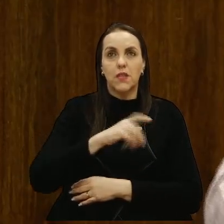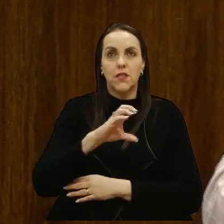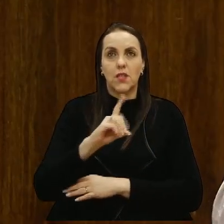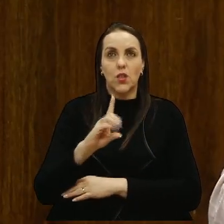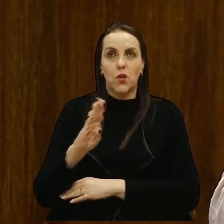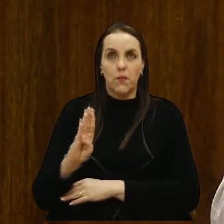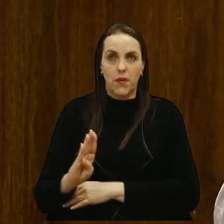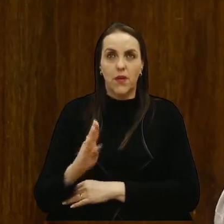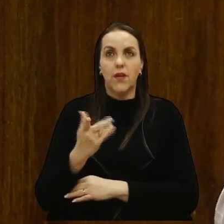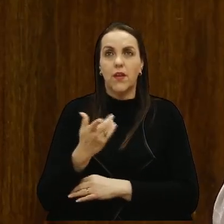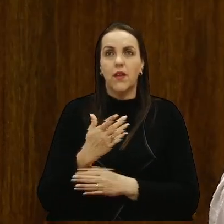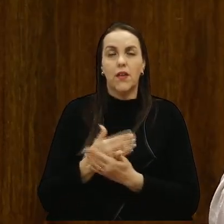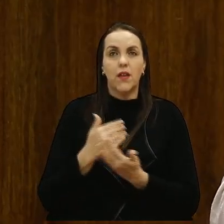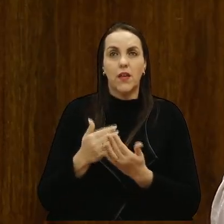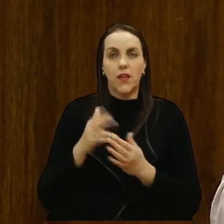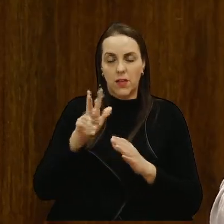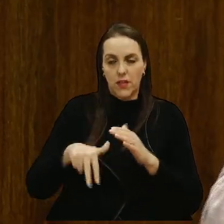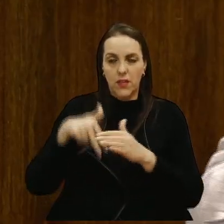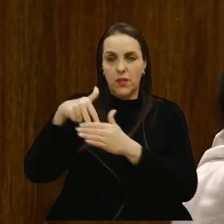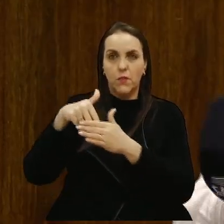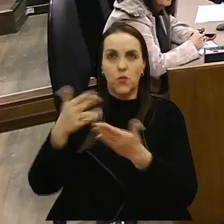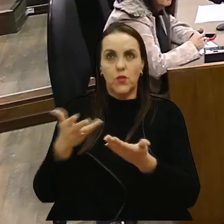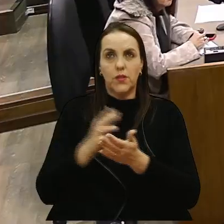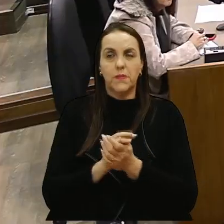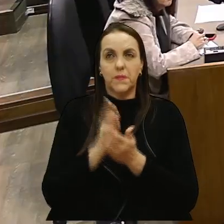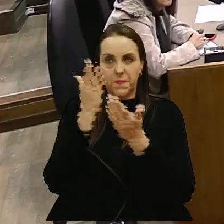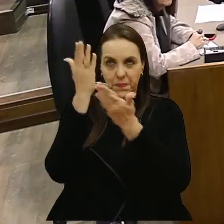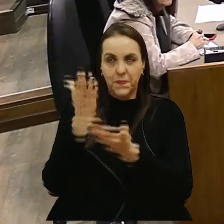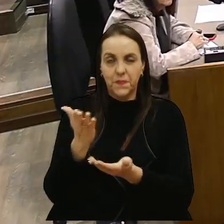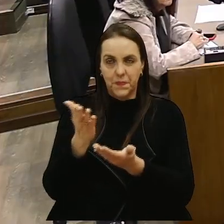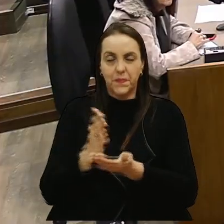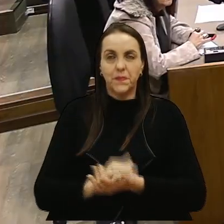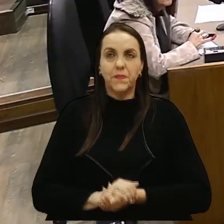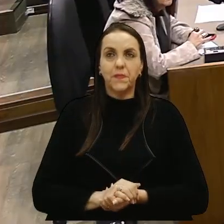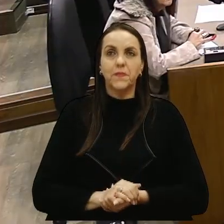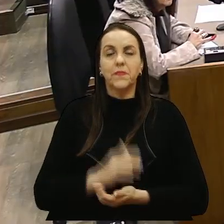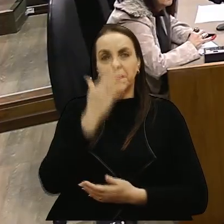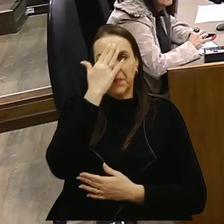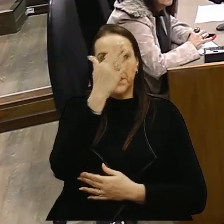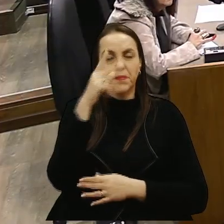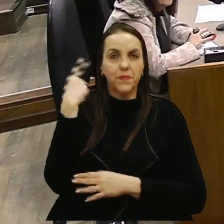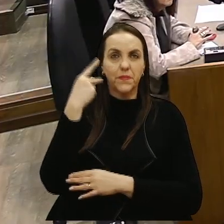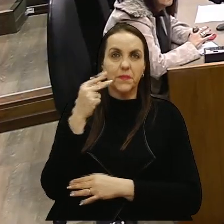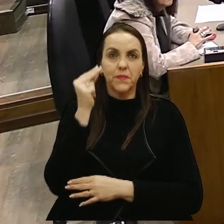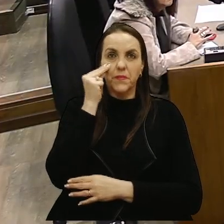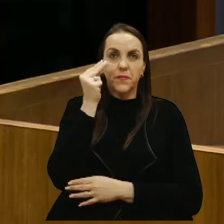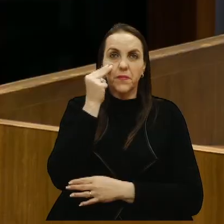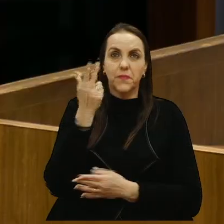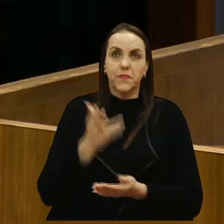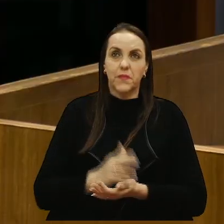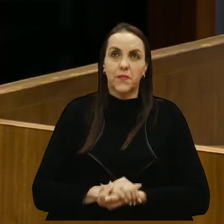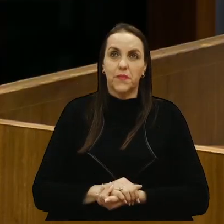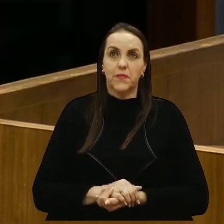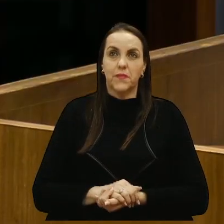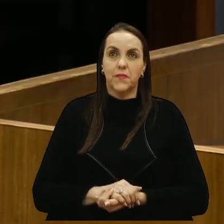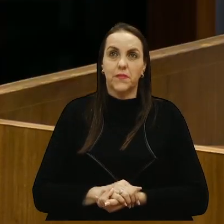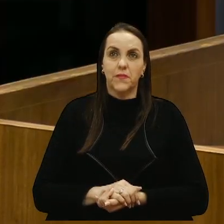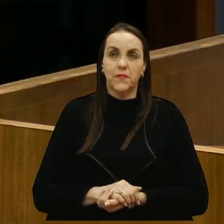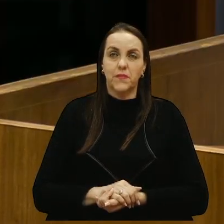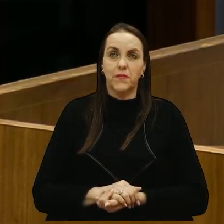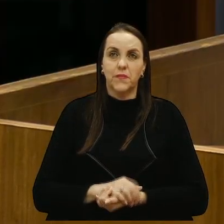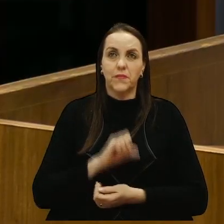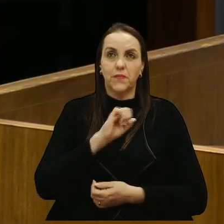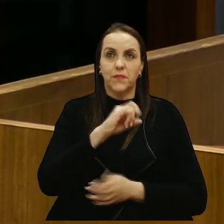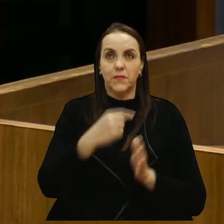esses microfones e essa tribuna com Vossa Excelência. Muito obrigado, vereador Cláudio. Se me